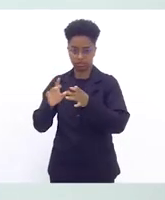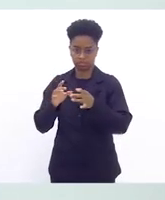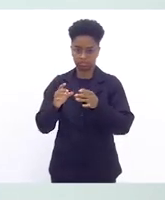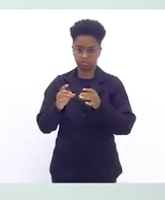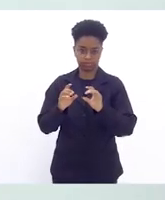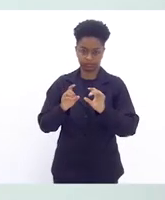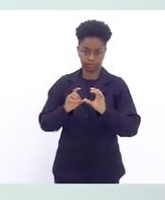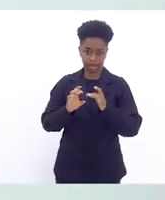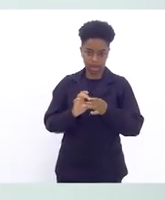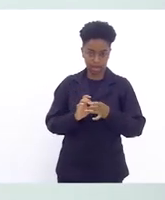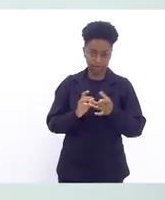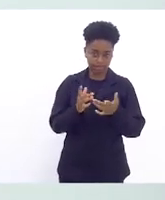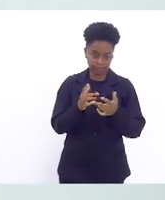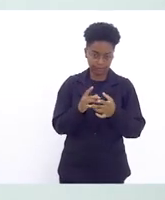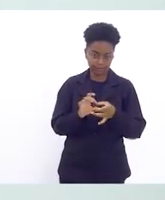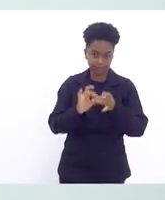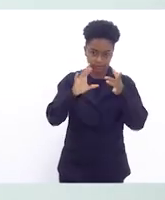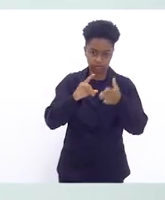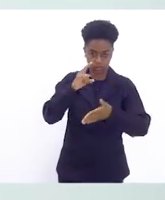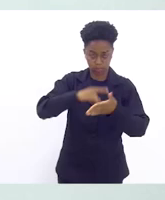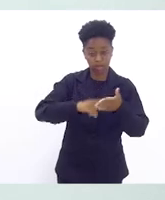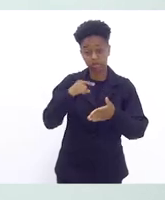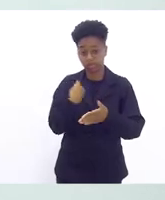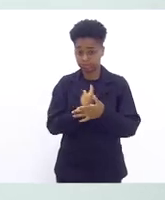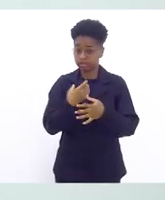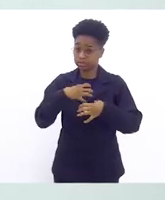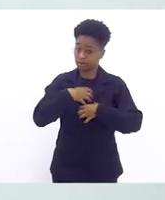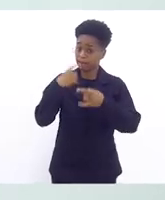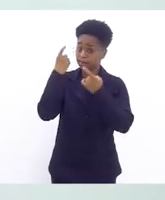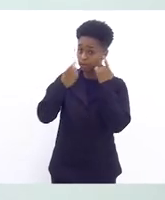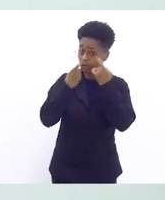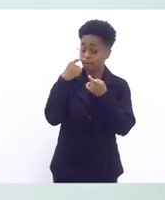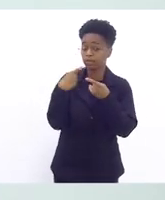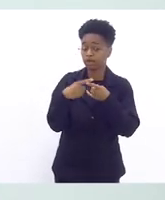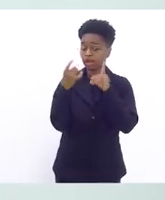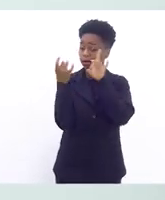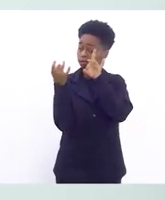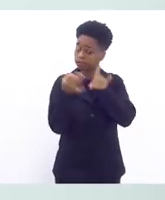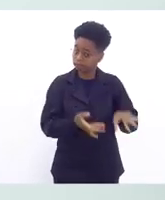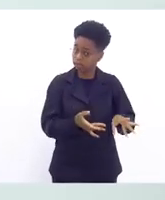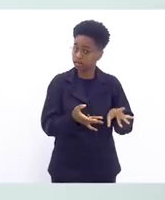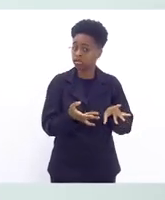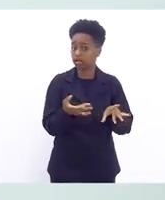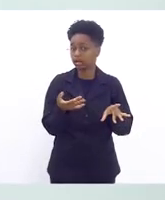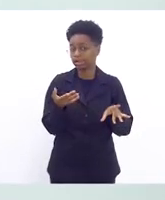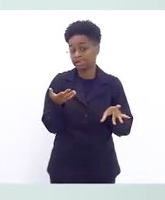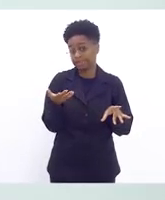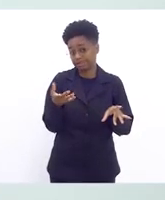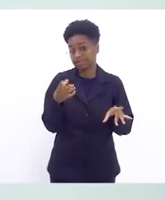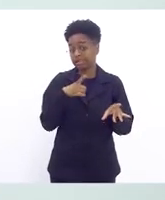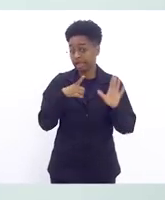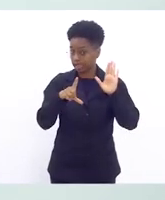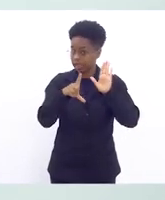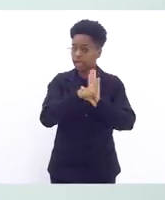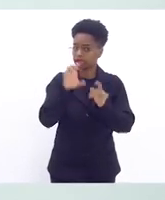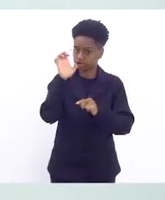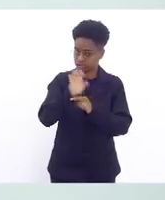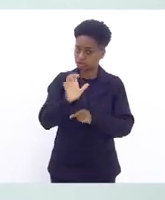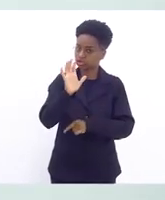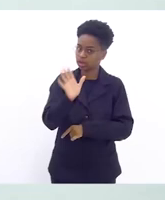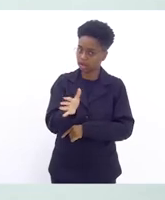então assim a gente fica bastante preocupado com isso porque é um descarte que existe uma lei estadual